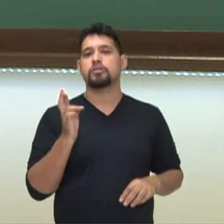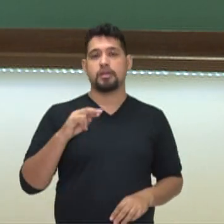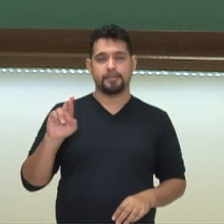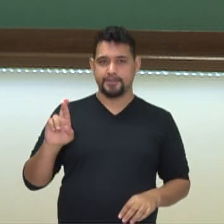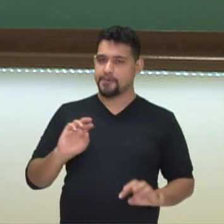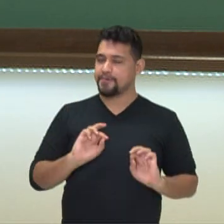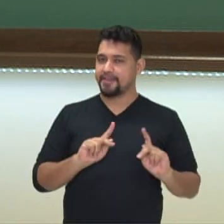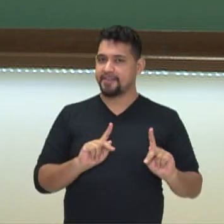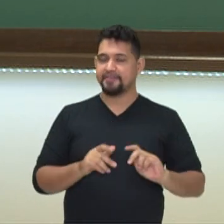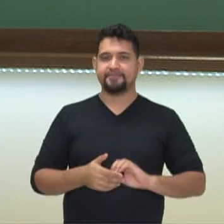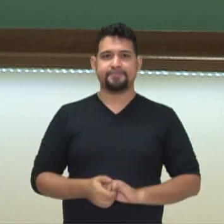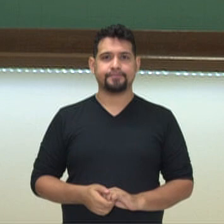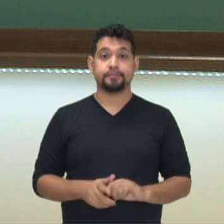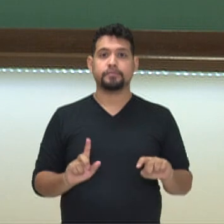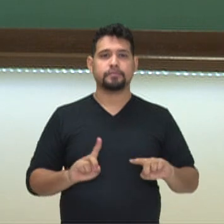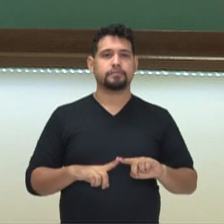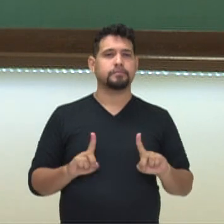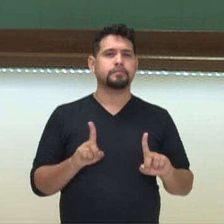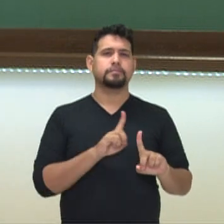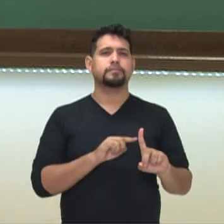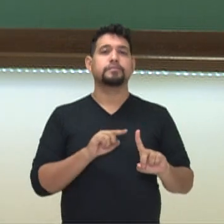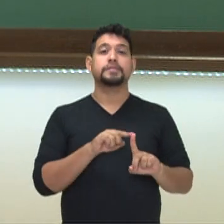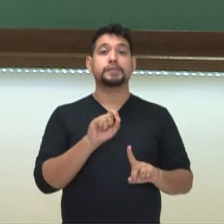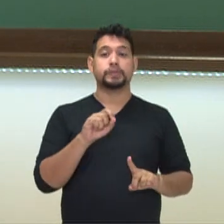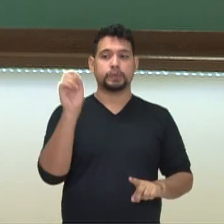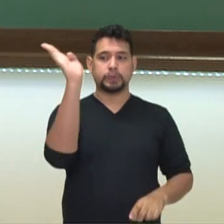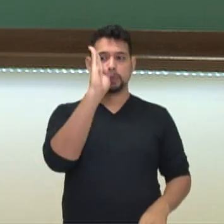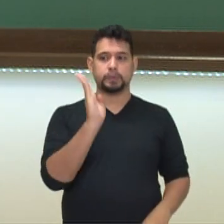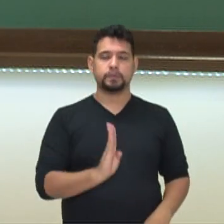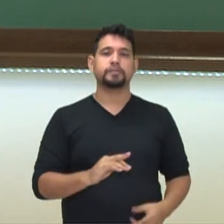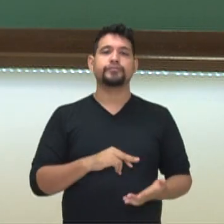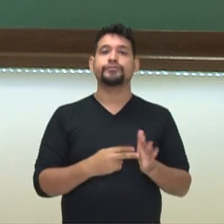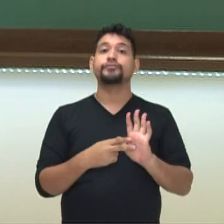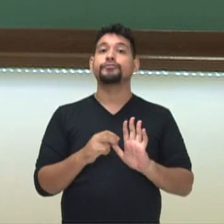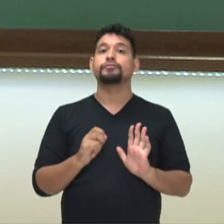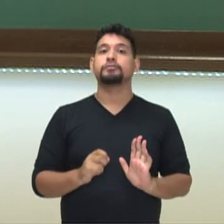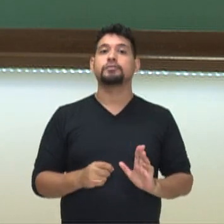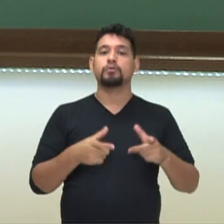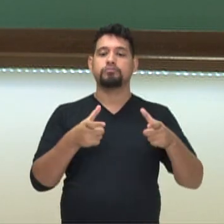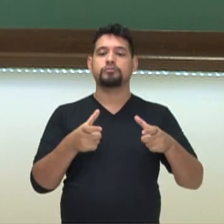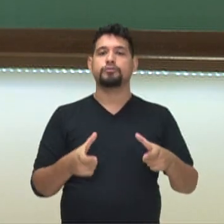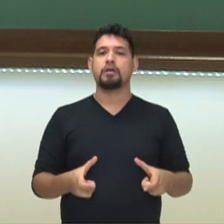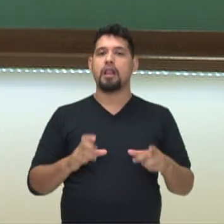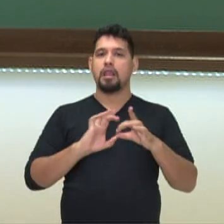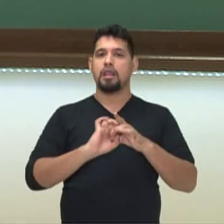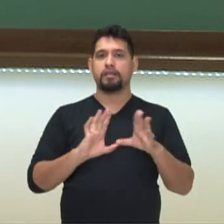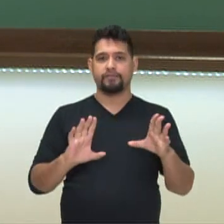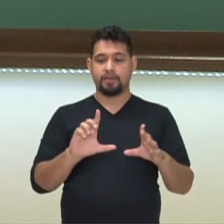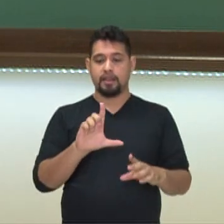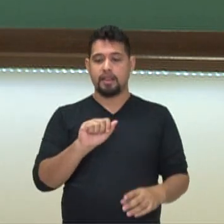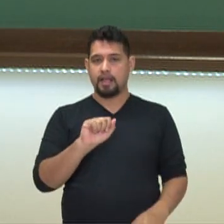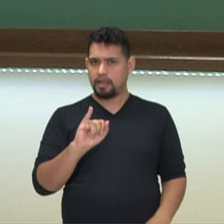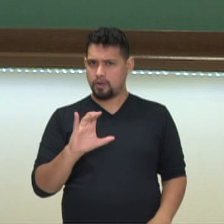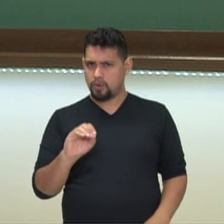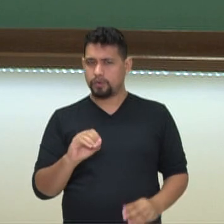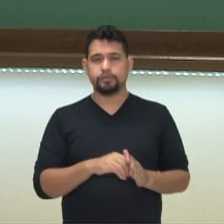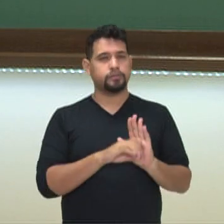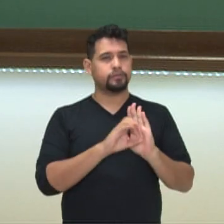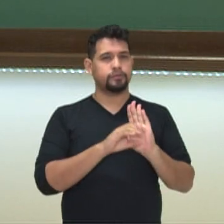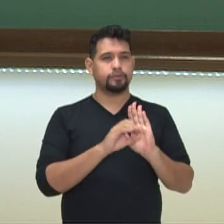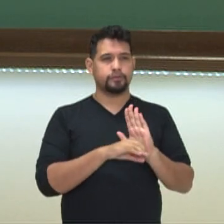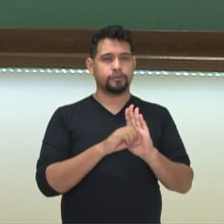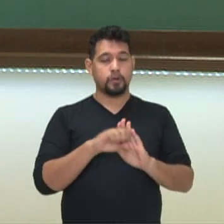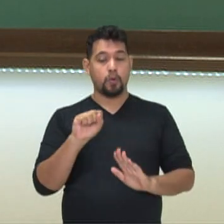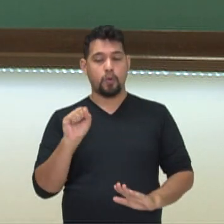Bem, o fato é que o Brasil é um estado laico. Na lei, na Constituição de 88, no seu